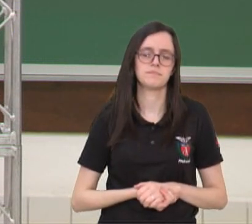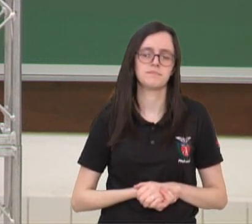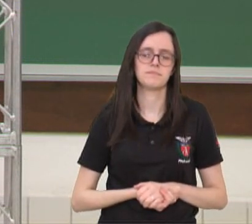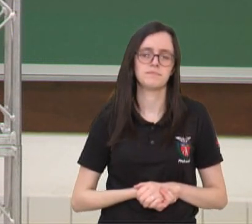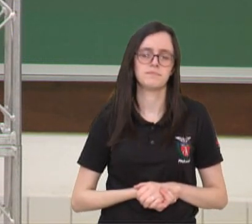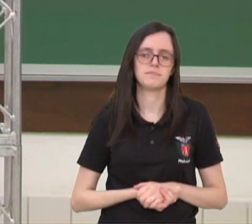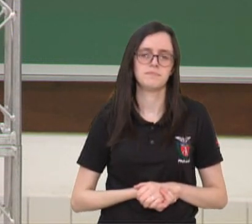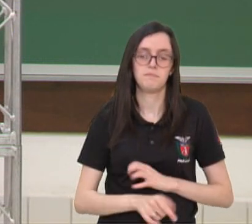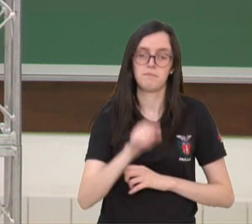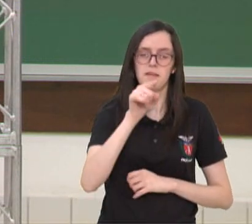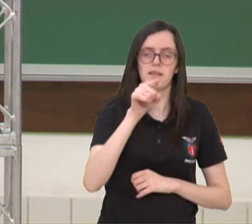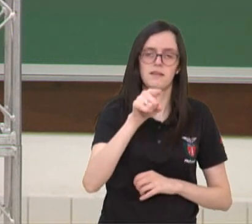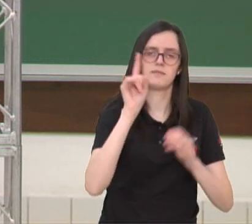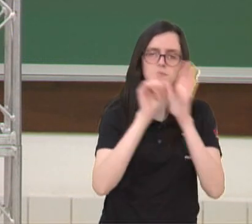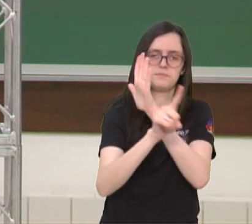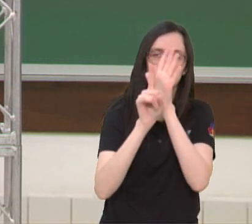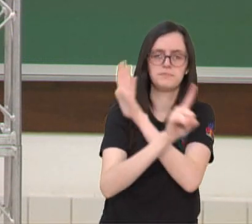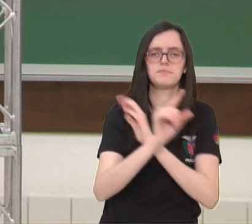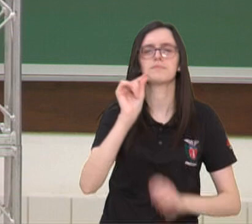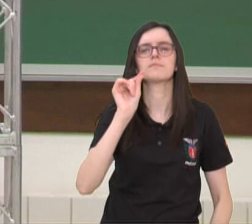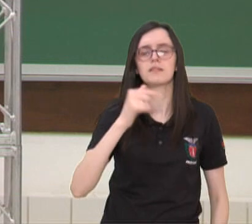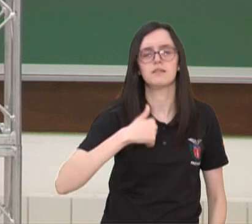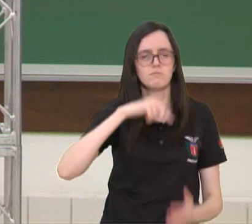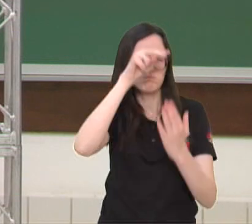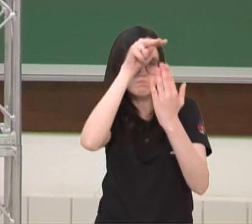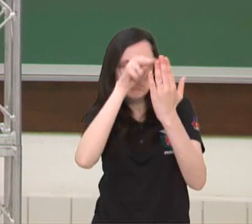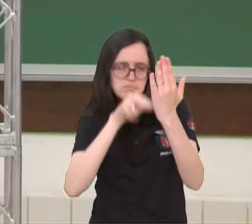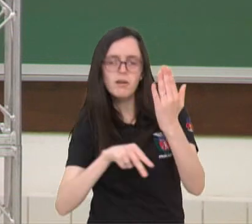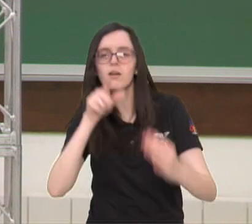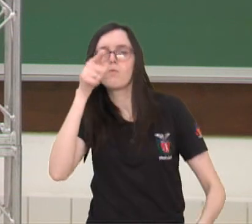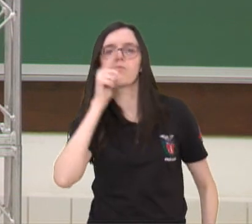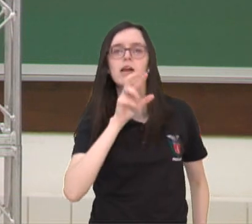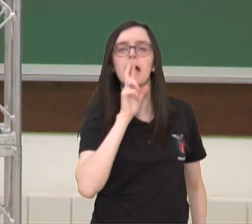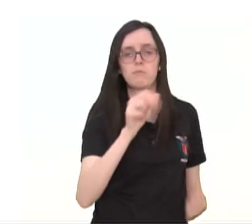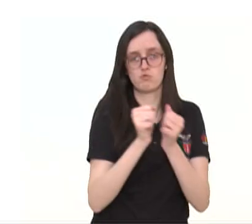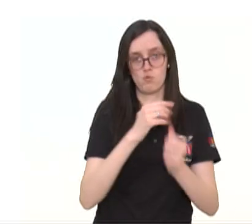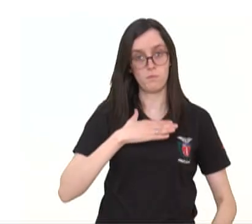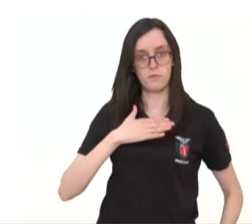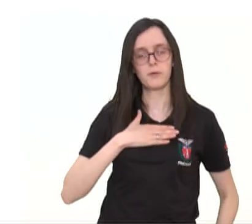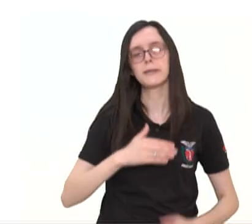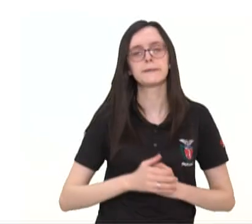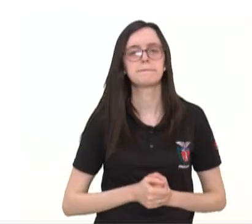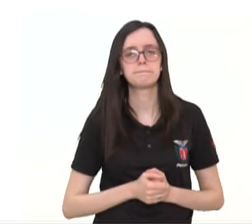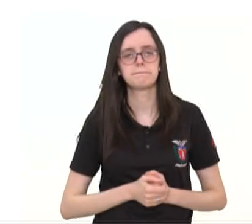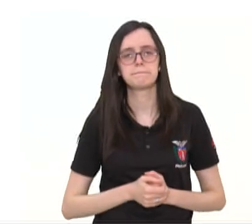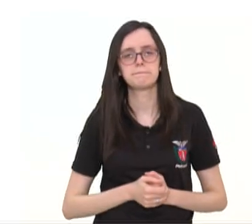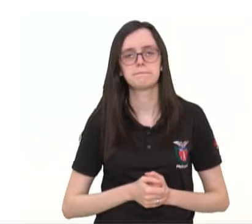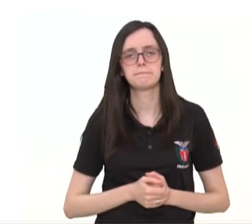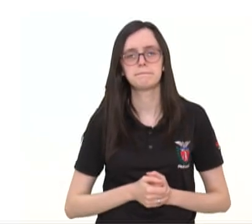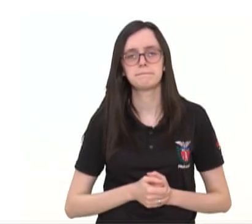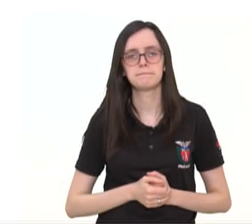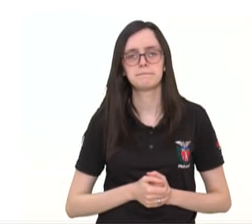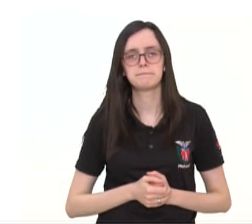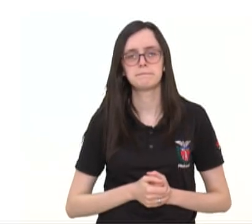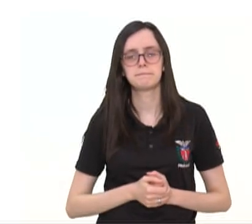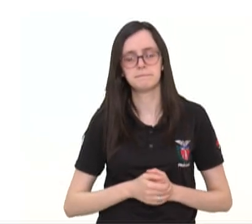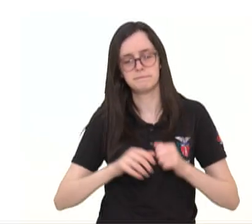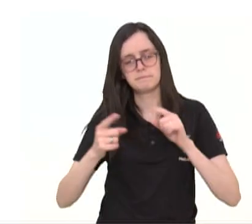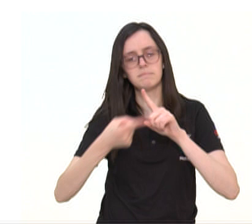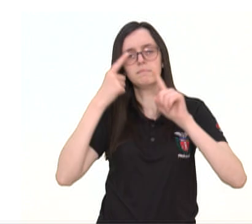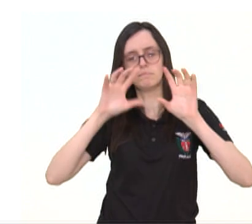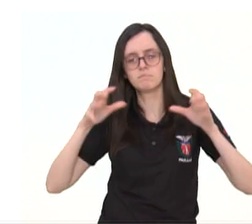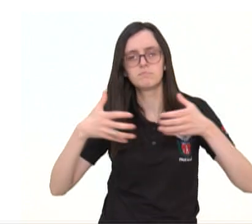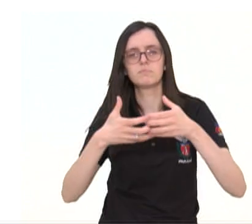Nesse quiz, eu vou ler e aí você responde comigo. Os primeiros